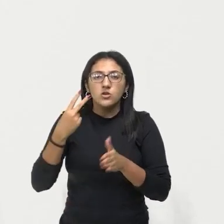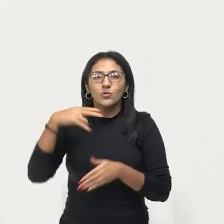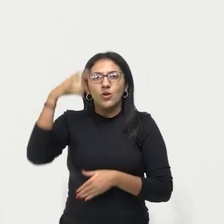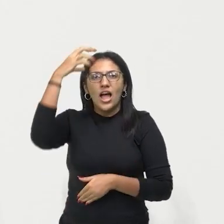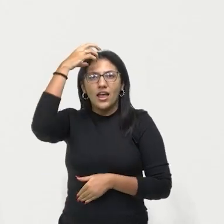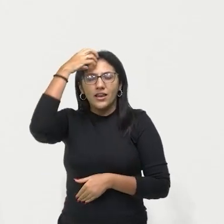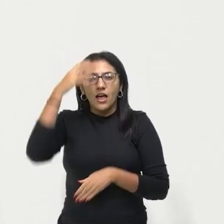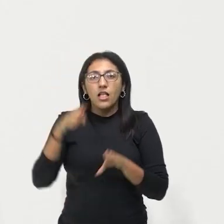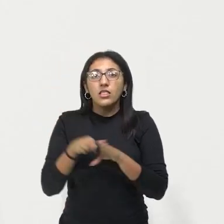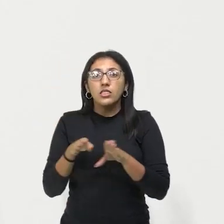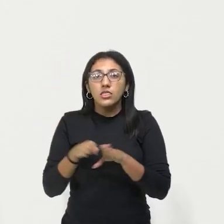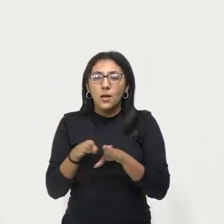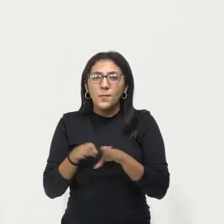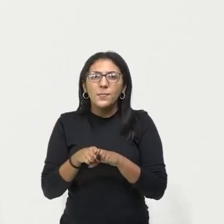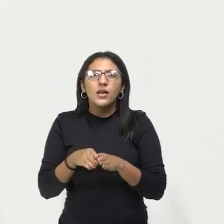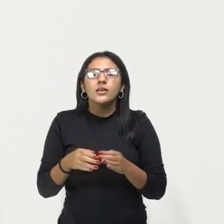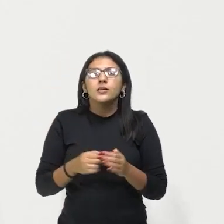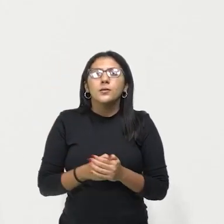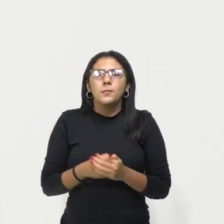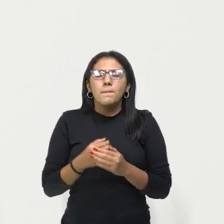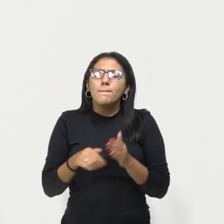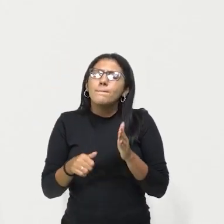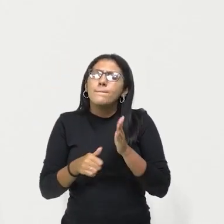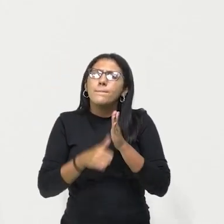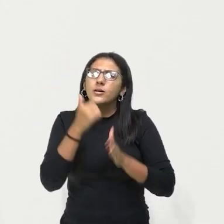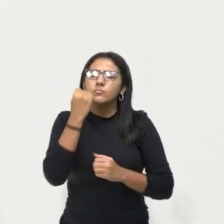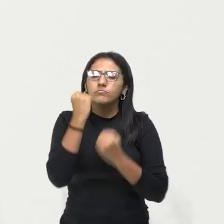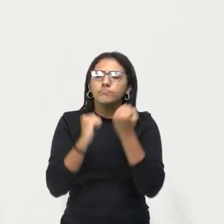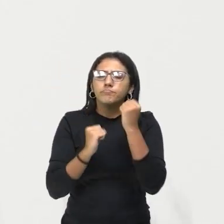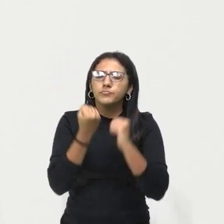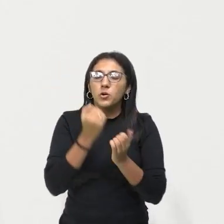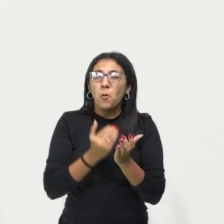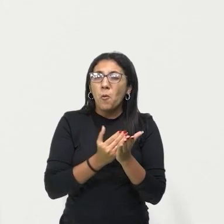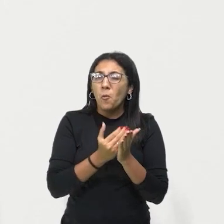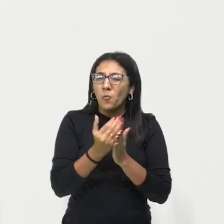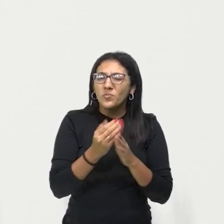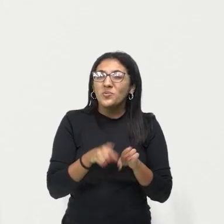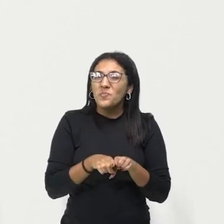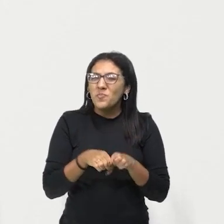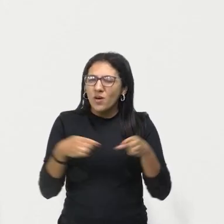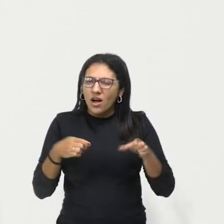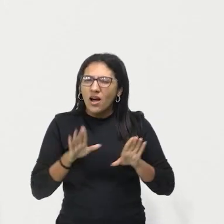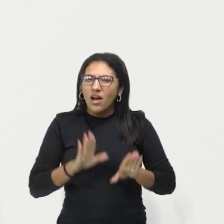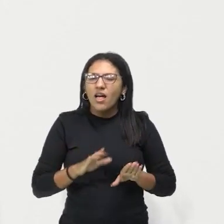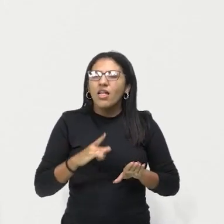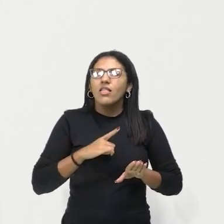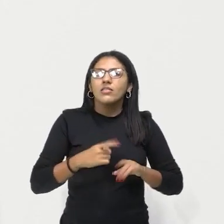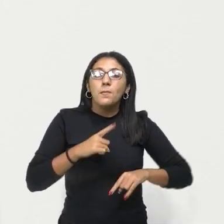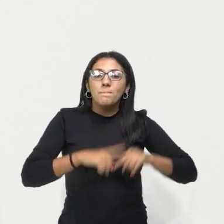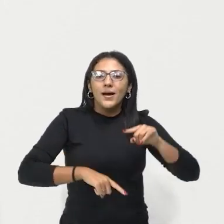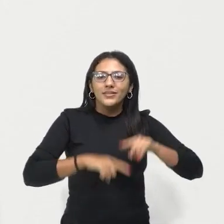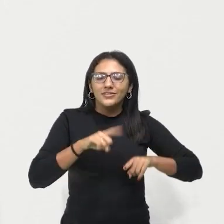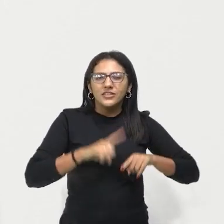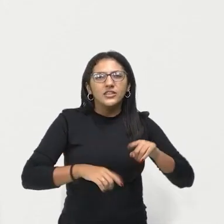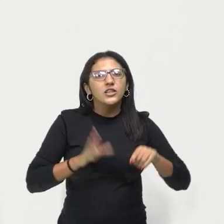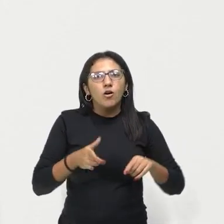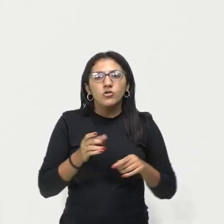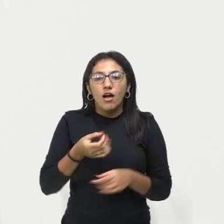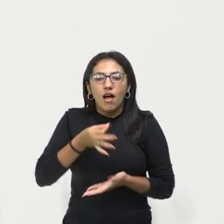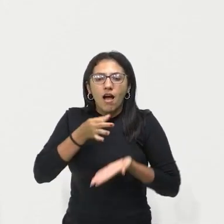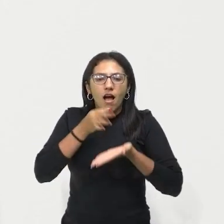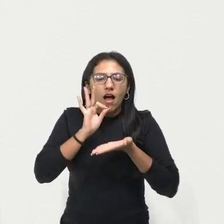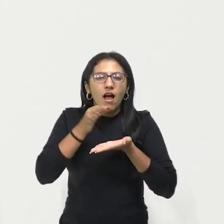república. Surgem as primeiras fábricas. Mas o café, lembra do café? O café era produto de